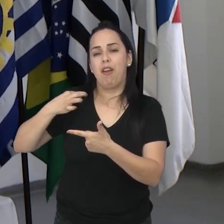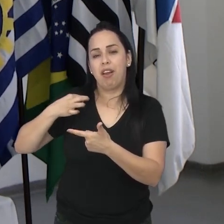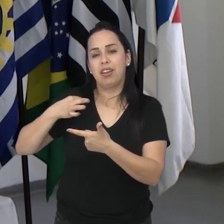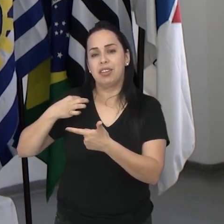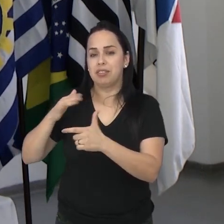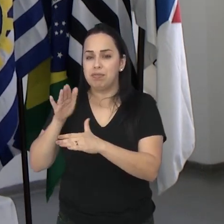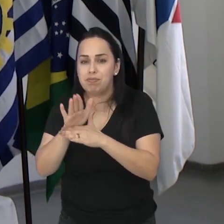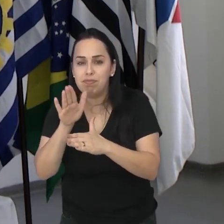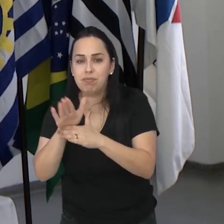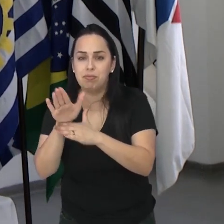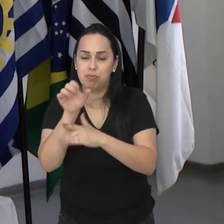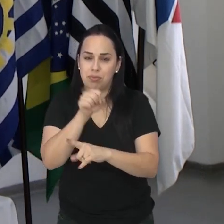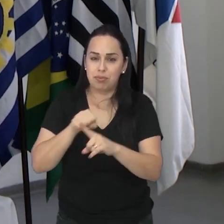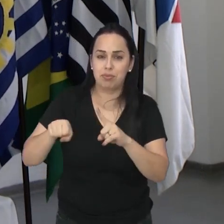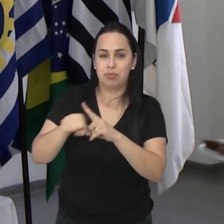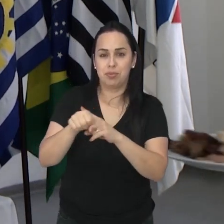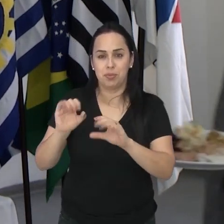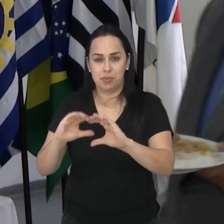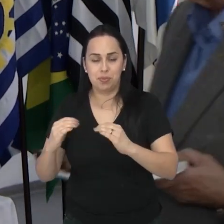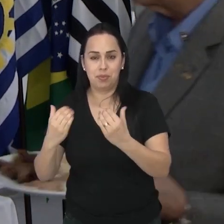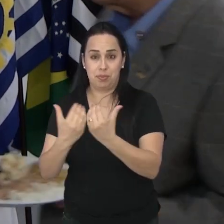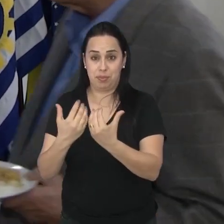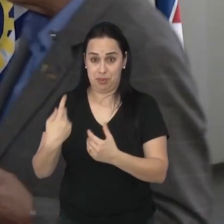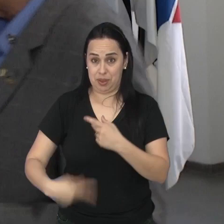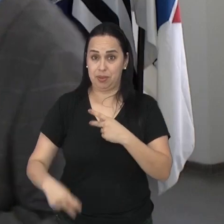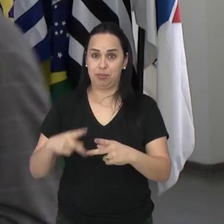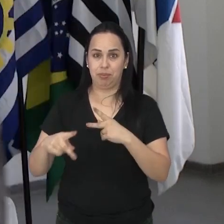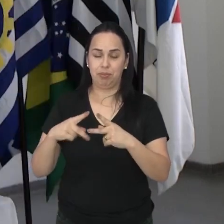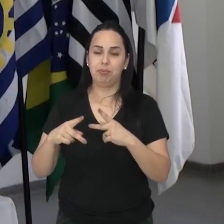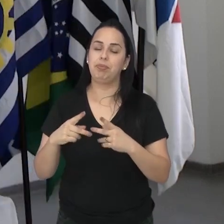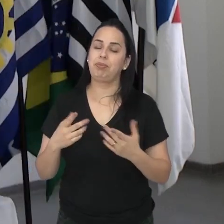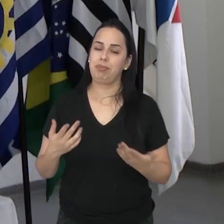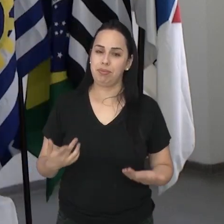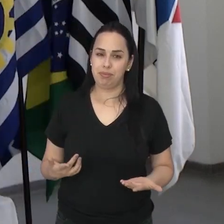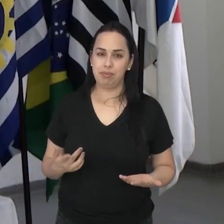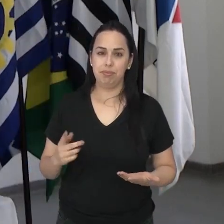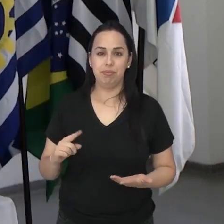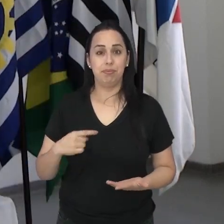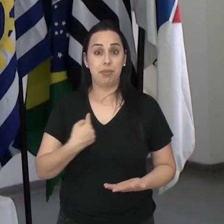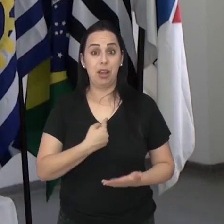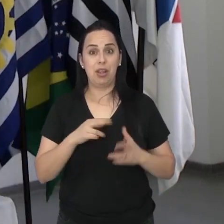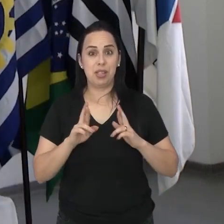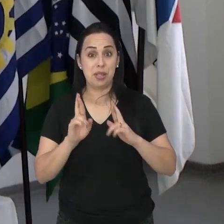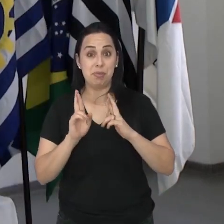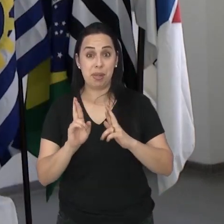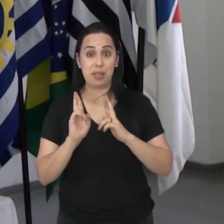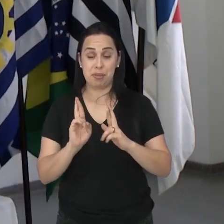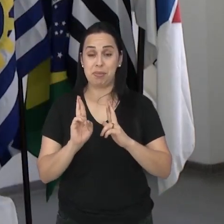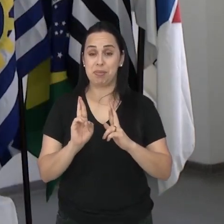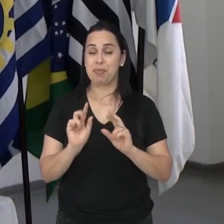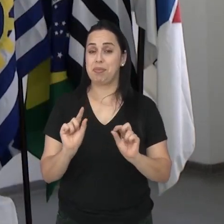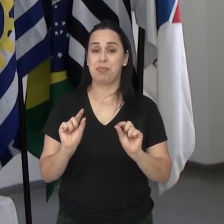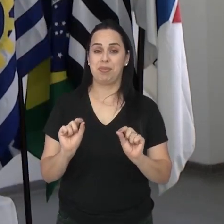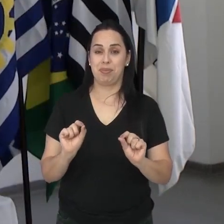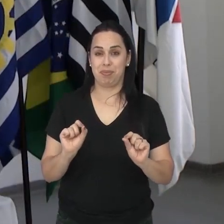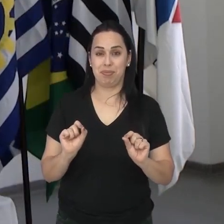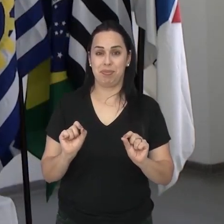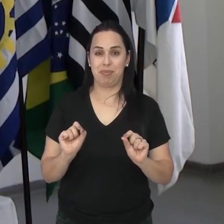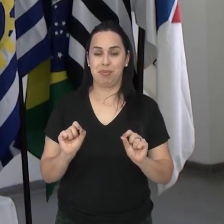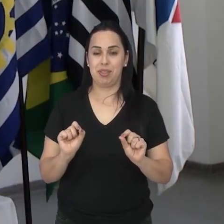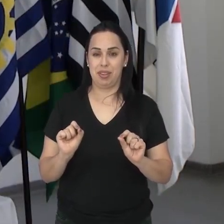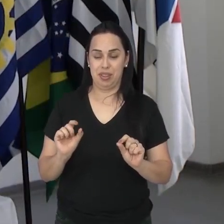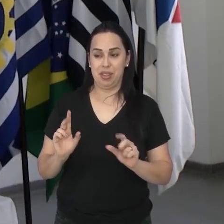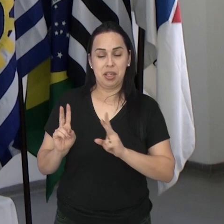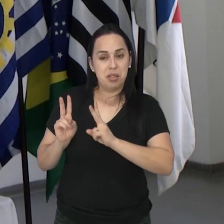frente à sociedade, à comunidade aqui de São José dos Campos. E nós esperamos que com isso também